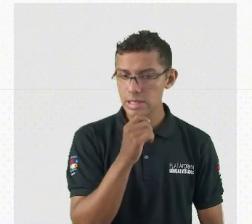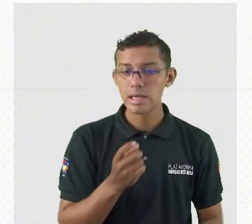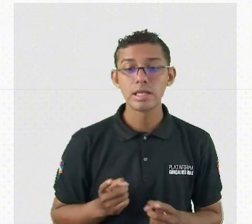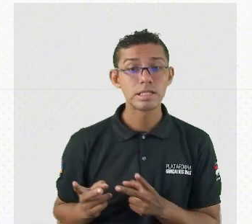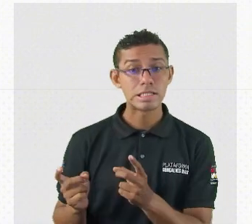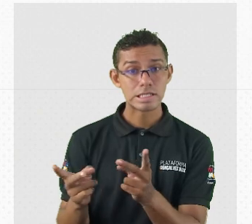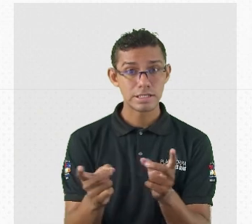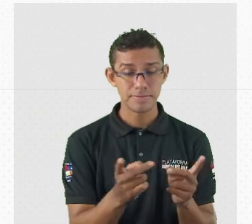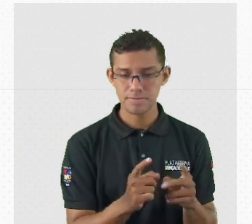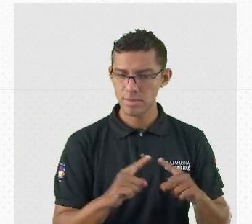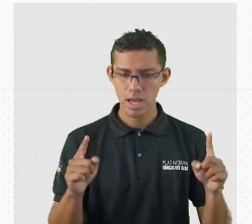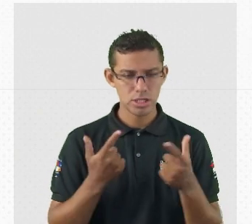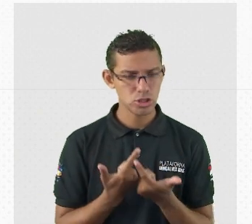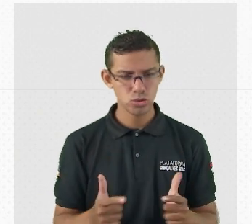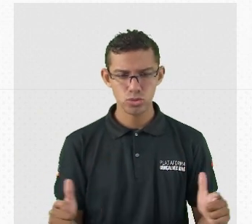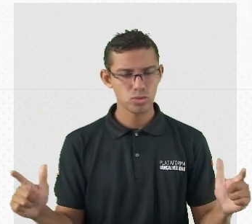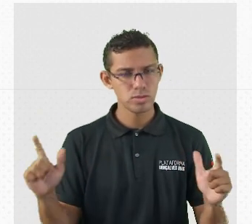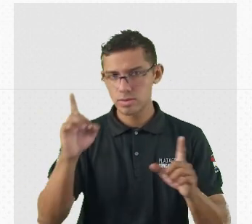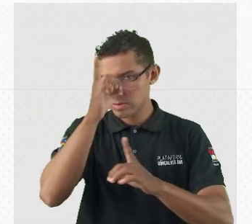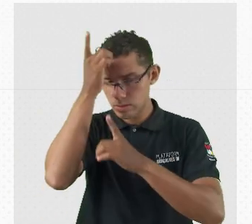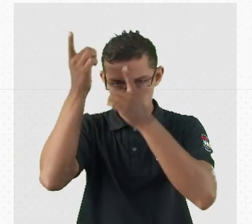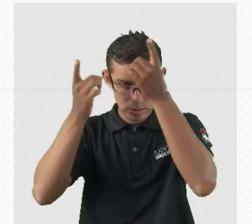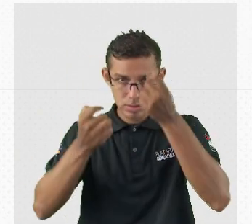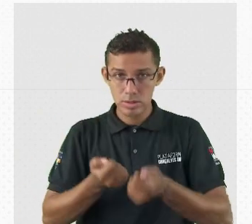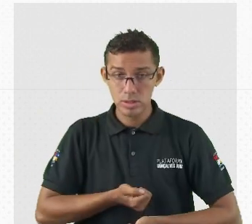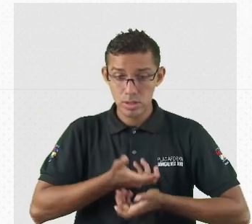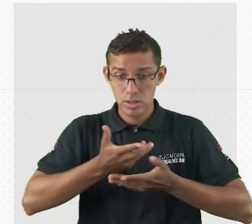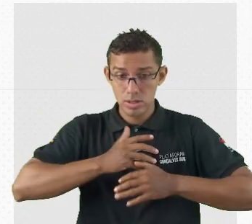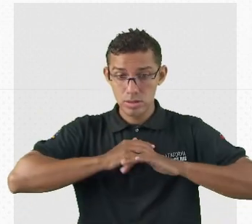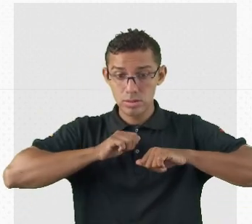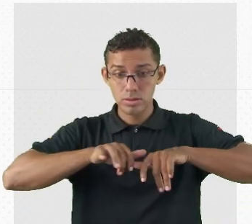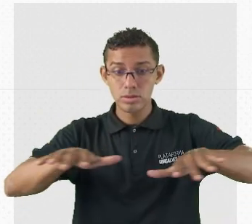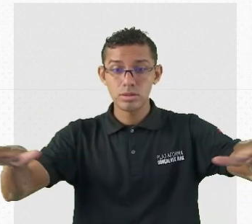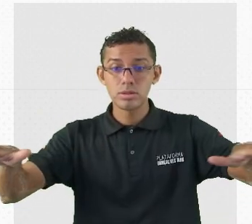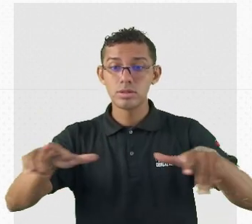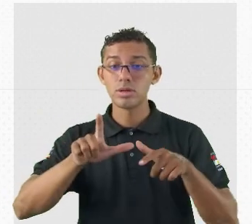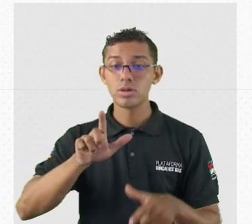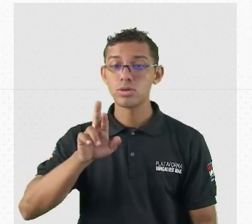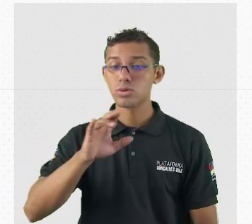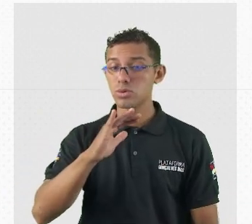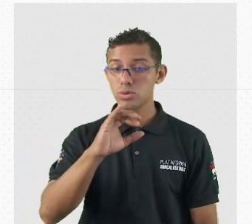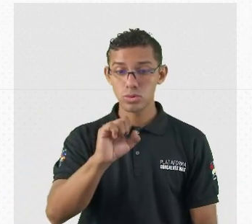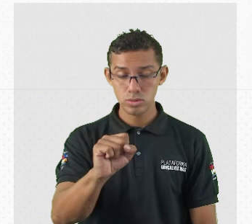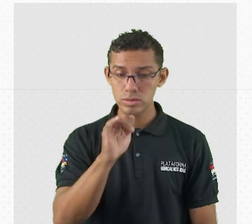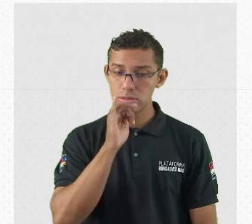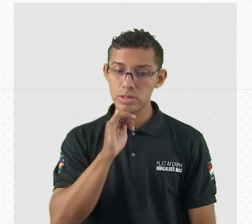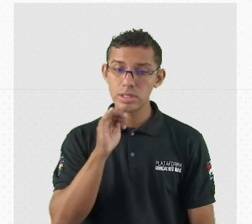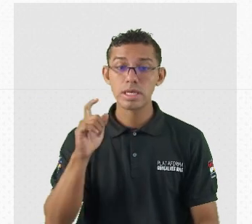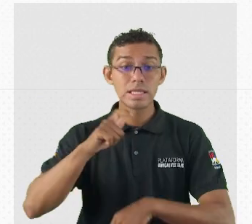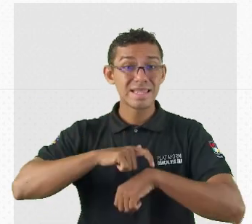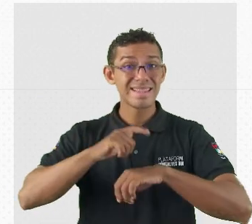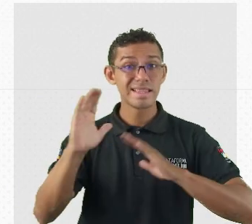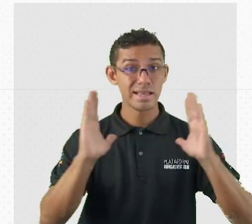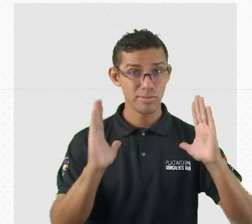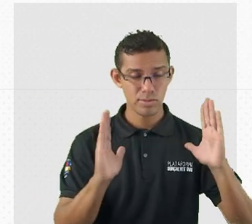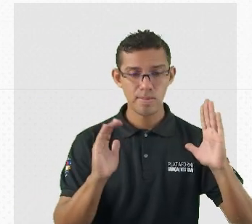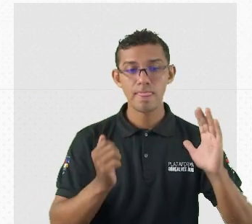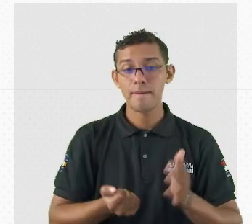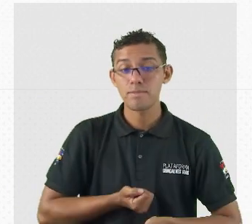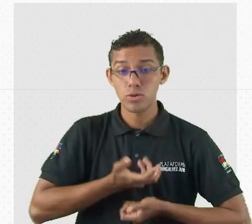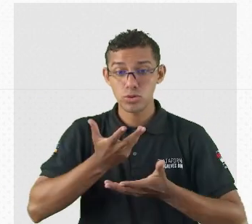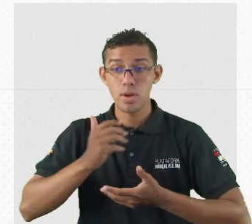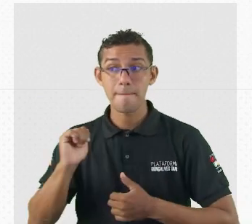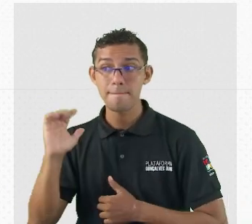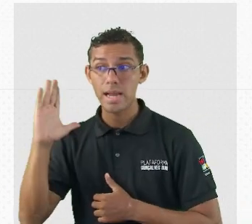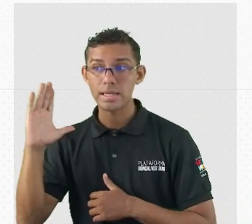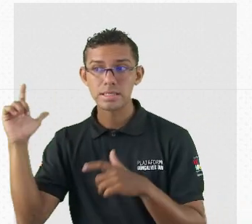comercializados, mas não se tinha ainda a ideia de aumentar a proporção de lucro pela quantidade de bens produzidos na relação de tempo, ou seja, eu produzo mais em menos